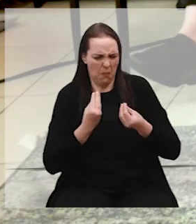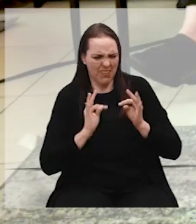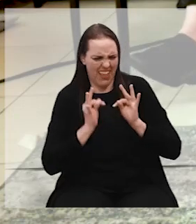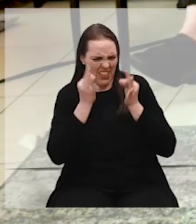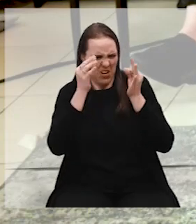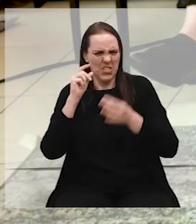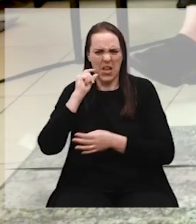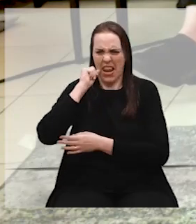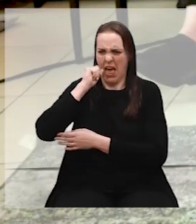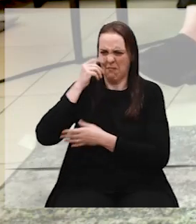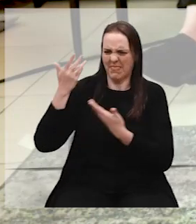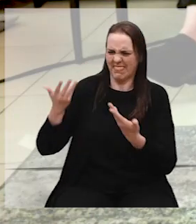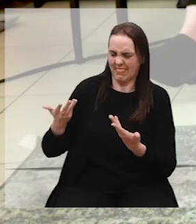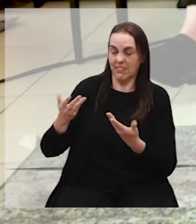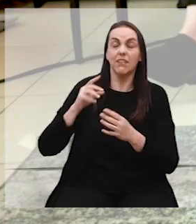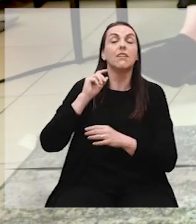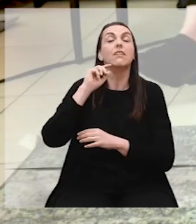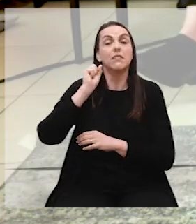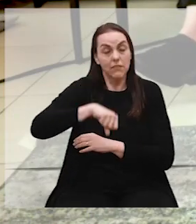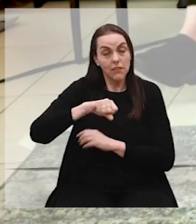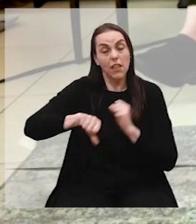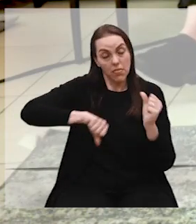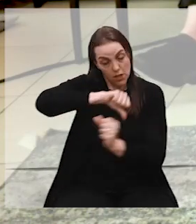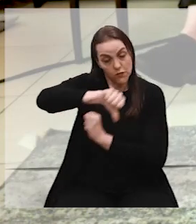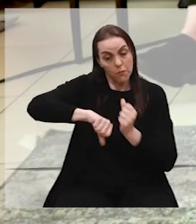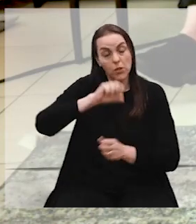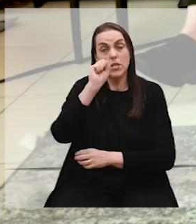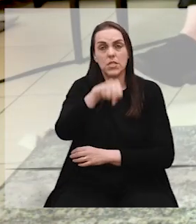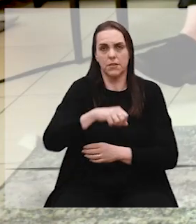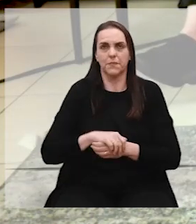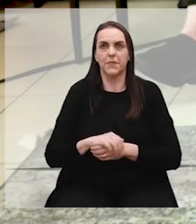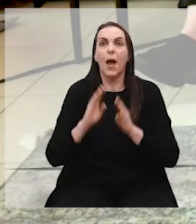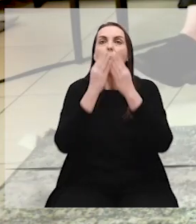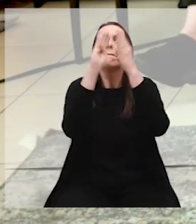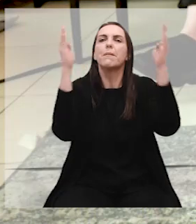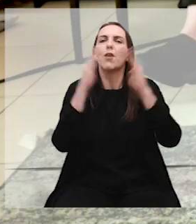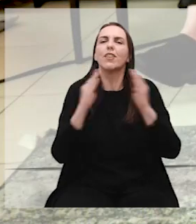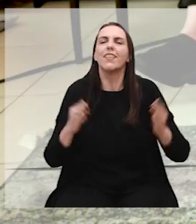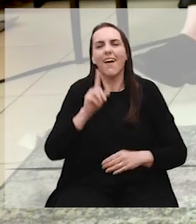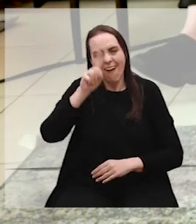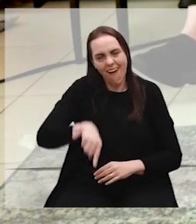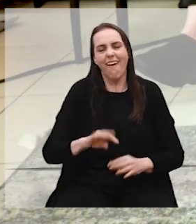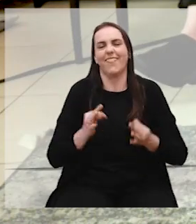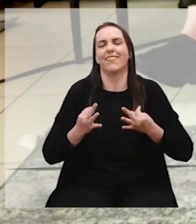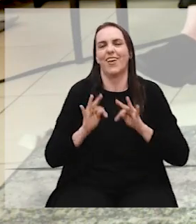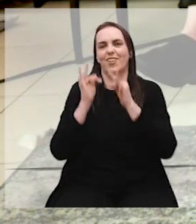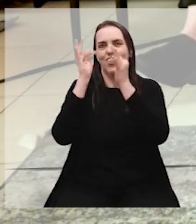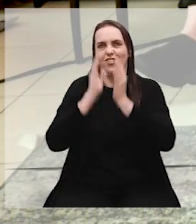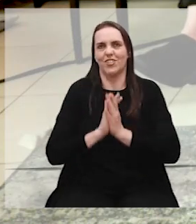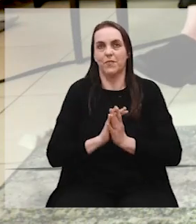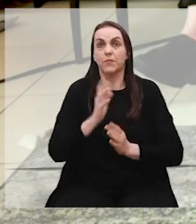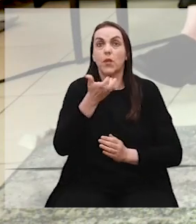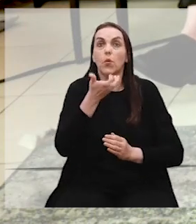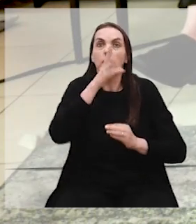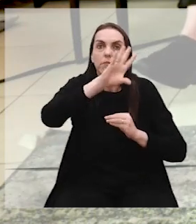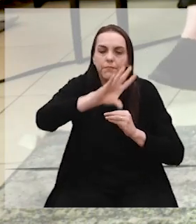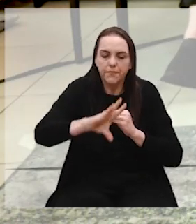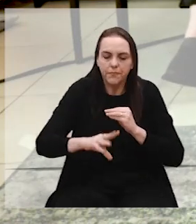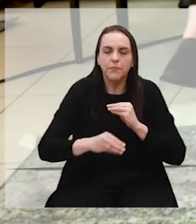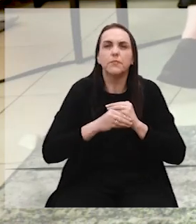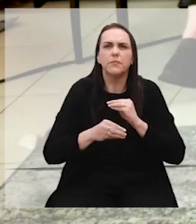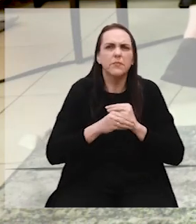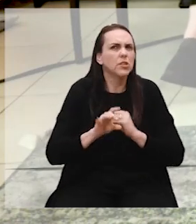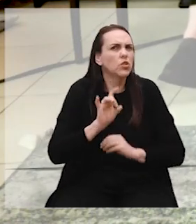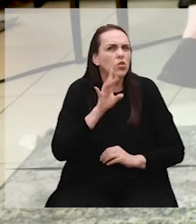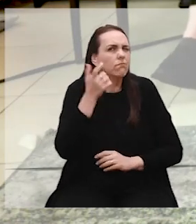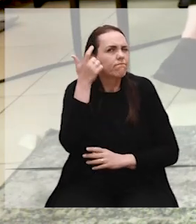falei, é uma tecnologia transformadora, né? A biblioteca é uma tecnologia. Eu queria contribuir só uma questão